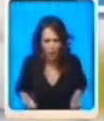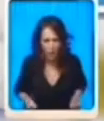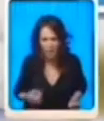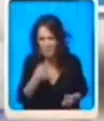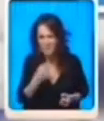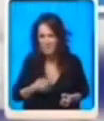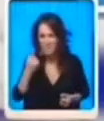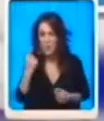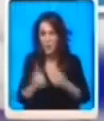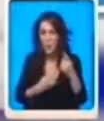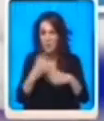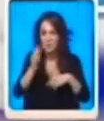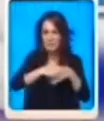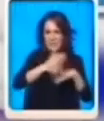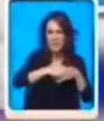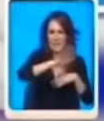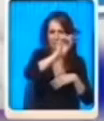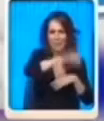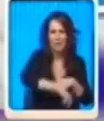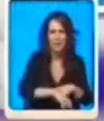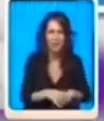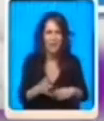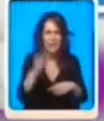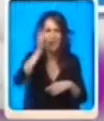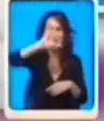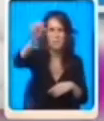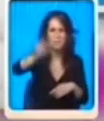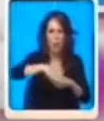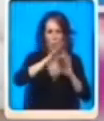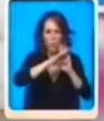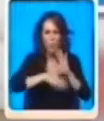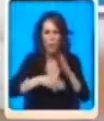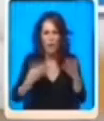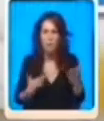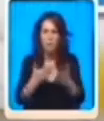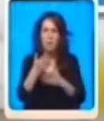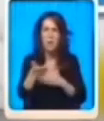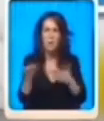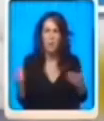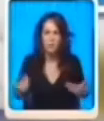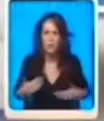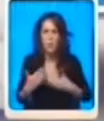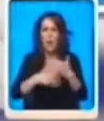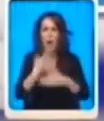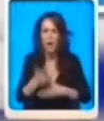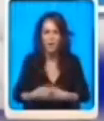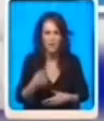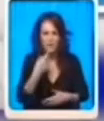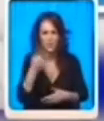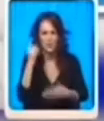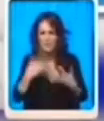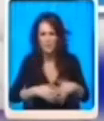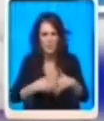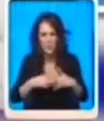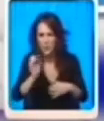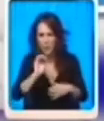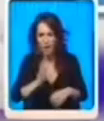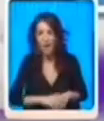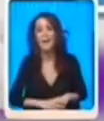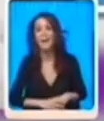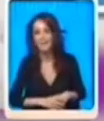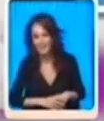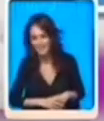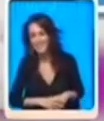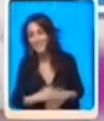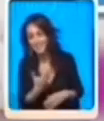não estranhou que eu de vez em quando saísse do estúdio? Ia-me embora, ainda o programa estava a decorrer? Não estranhou? Não, pois. Não